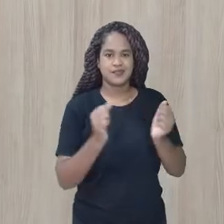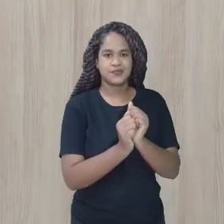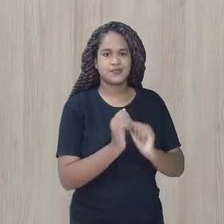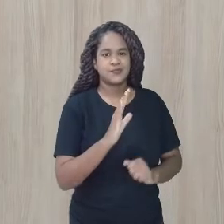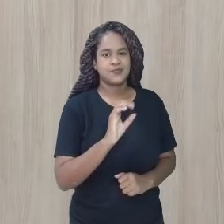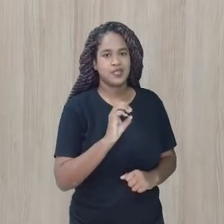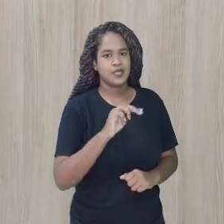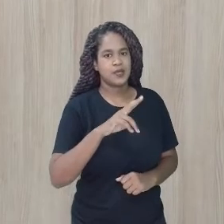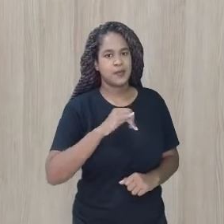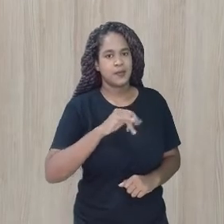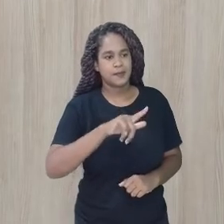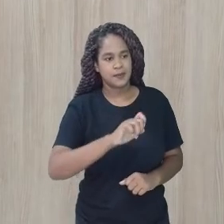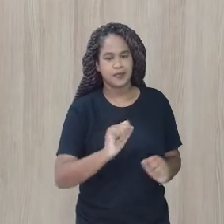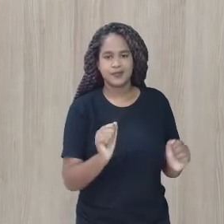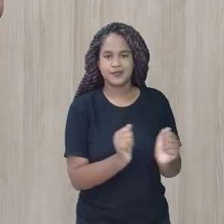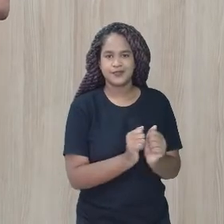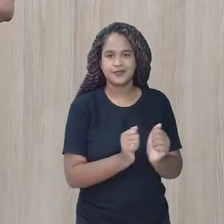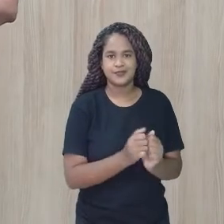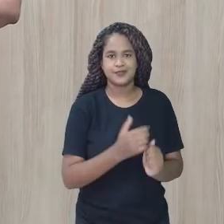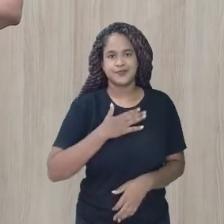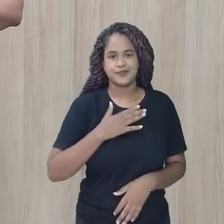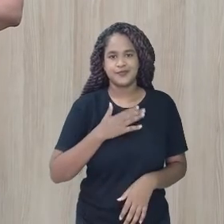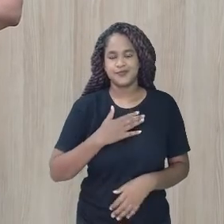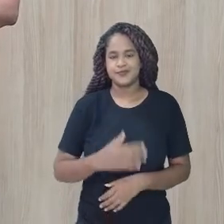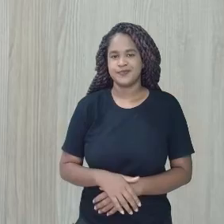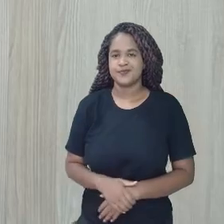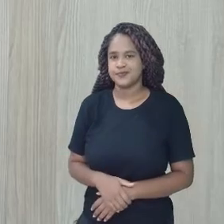professora Camille Borba comigo aqui no chat.